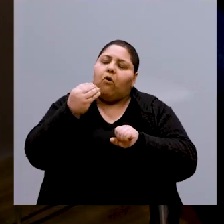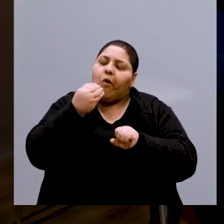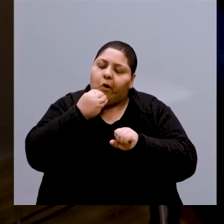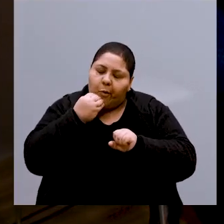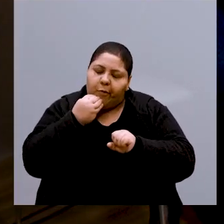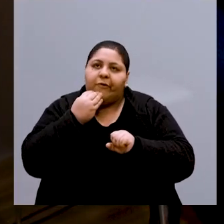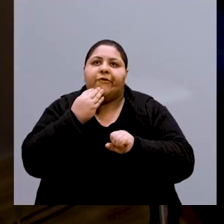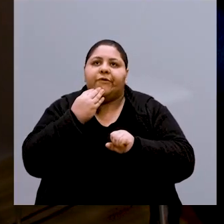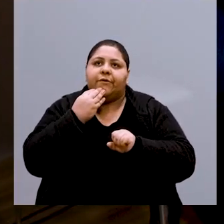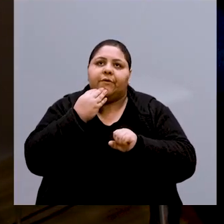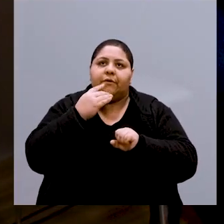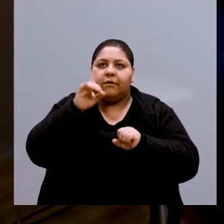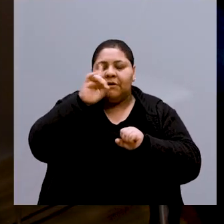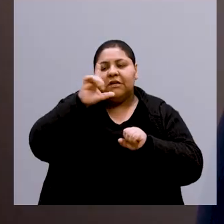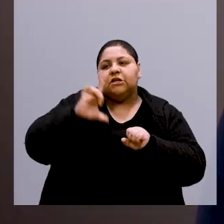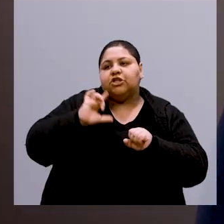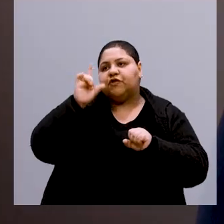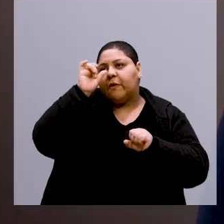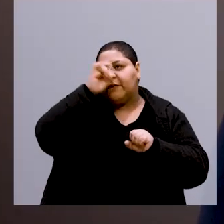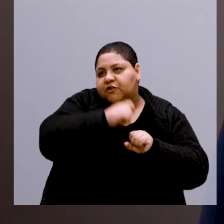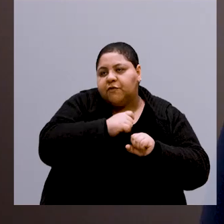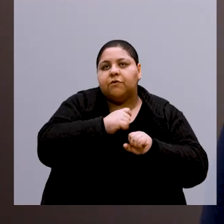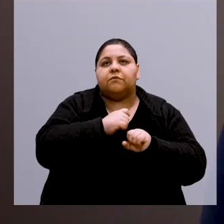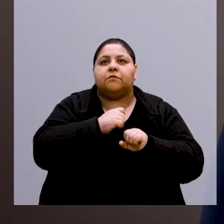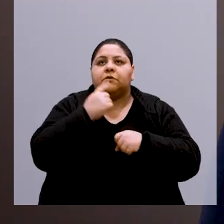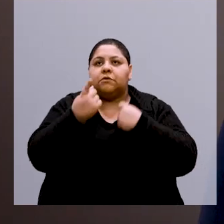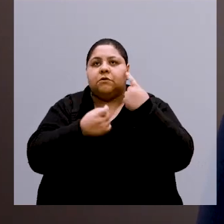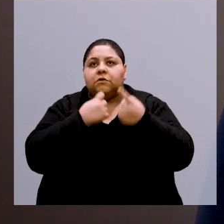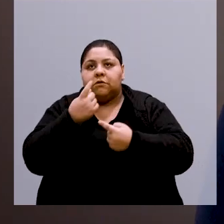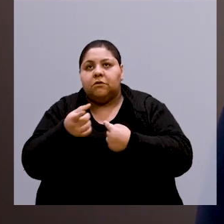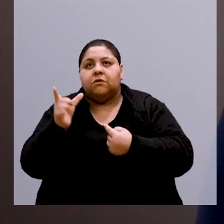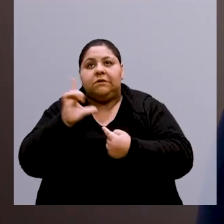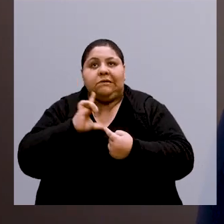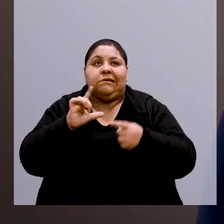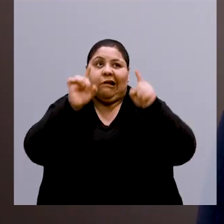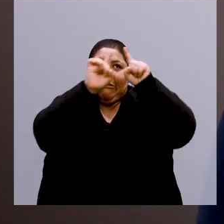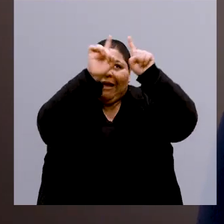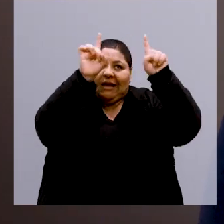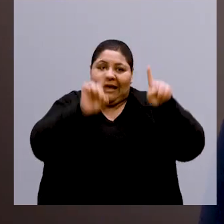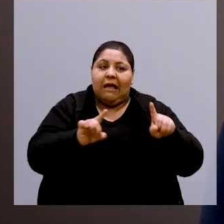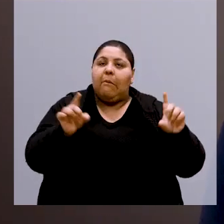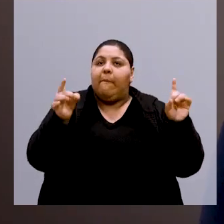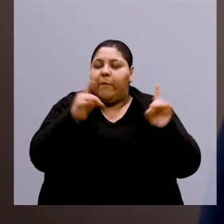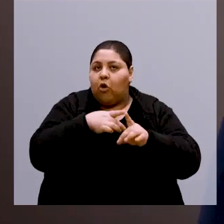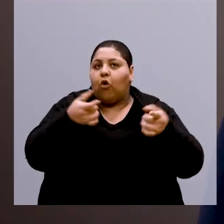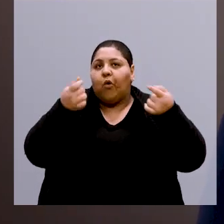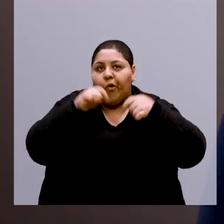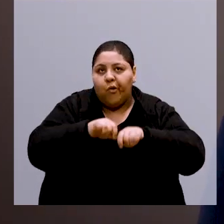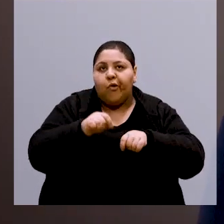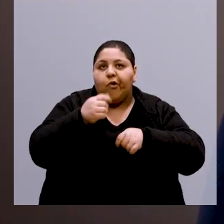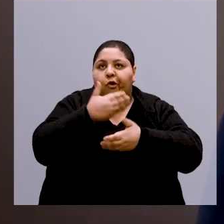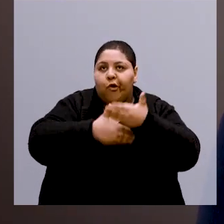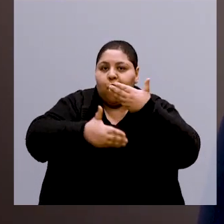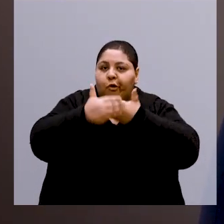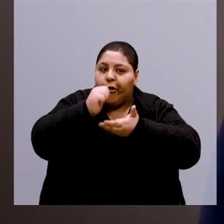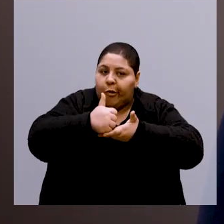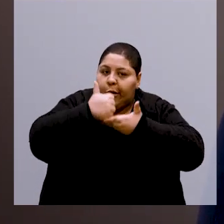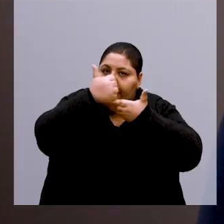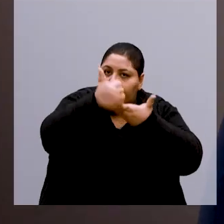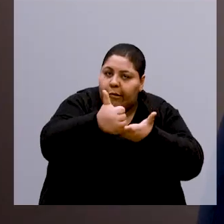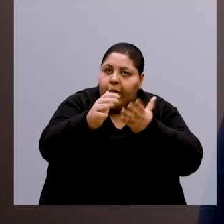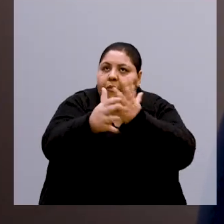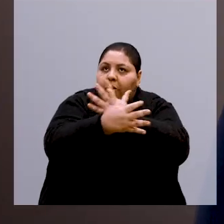sim. E, claro, eventualmente, às vezes a mãe tiver uma dificuldade, alguma coisa, a gente tem uma equipe para isso, capacitada, para dar